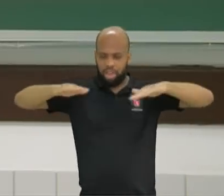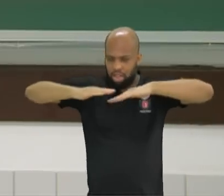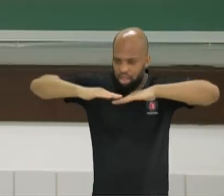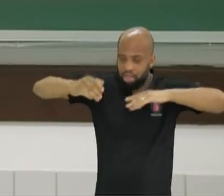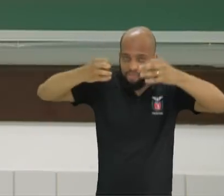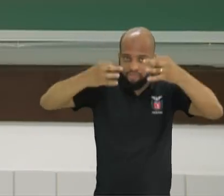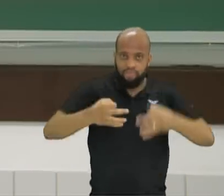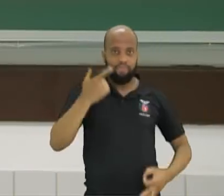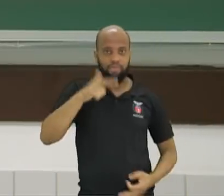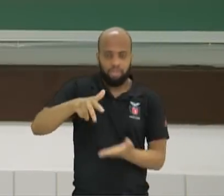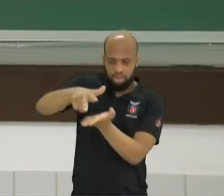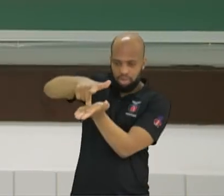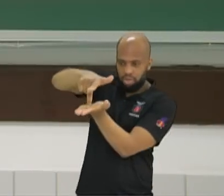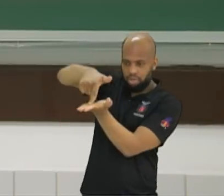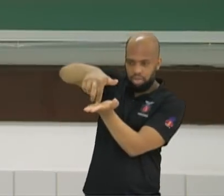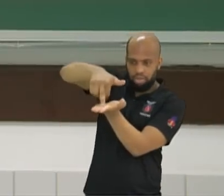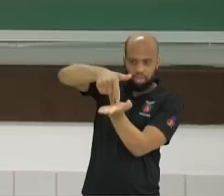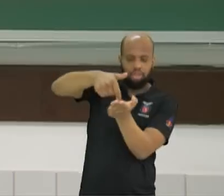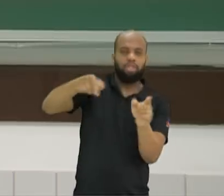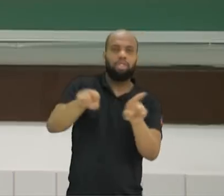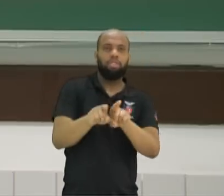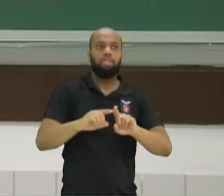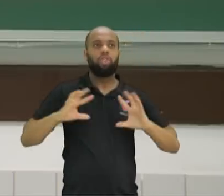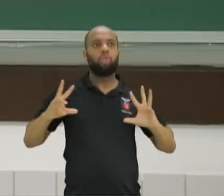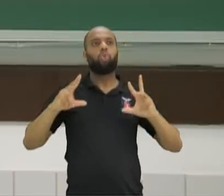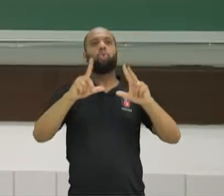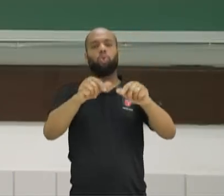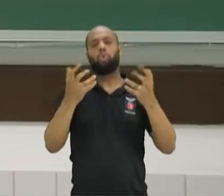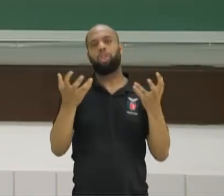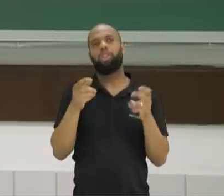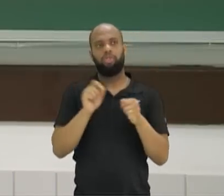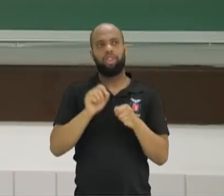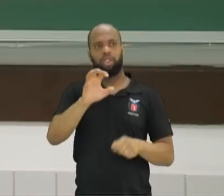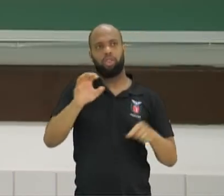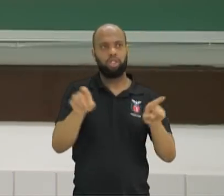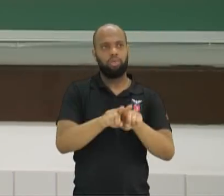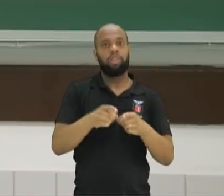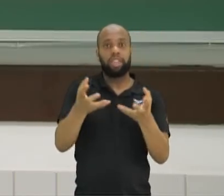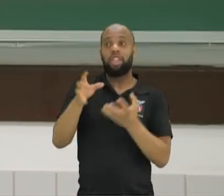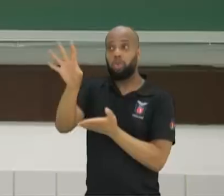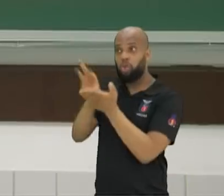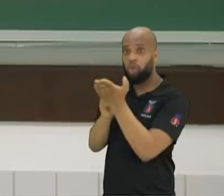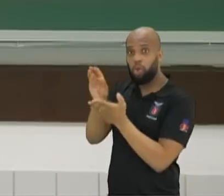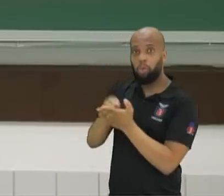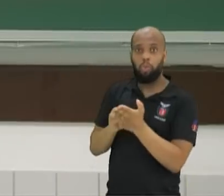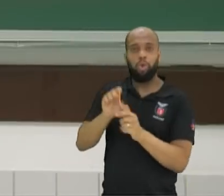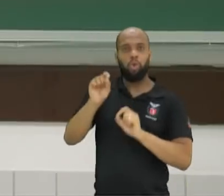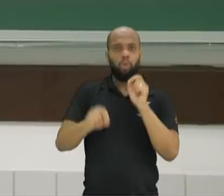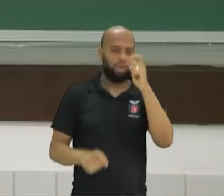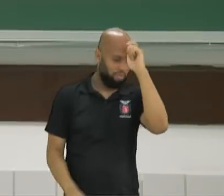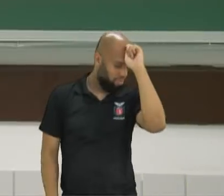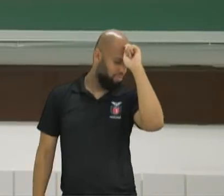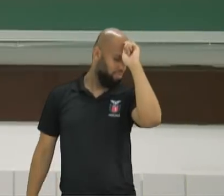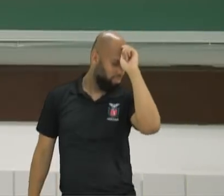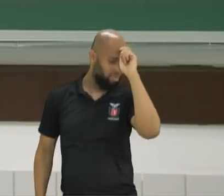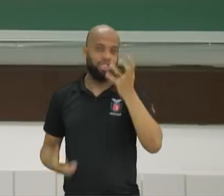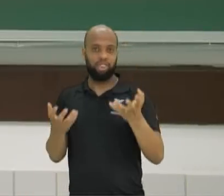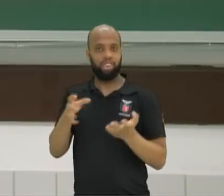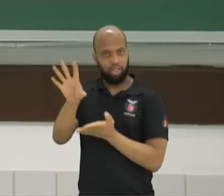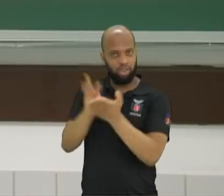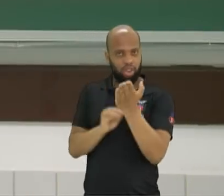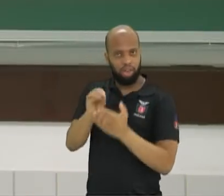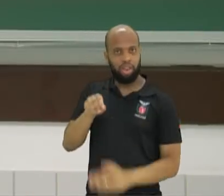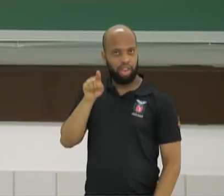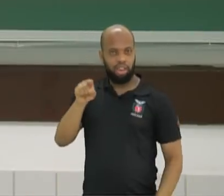conseguir fazer esse deslize, né? Então todo mundo queria fazer, queria imitar o passo do Michael Jackson,